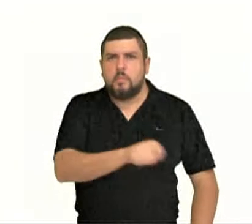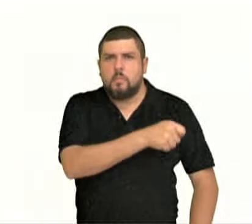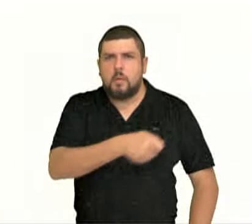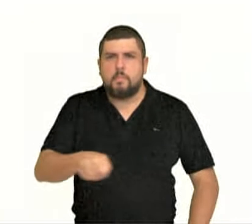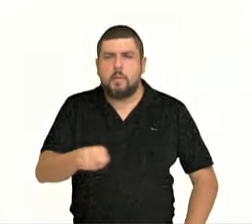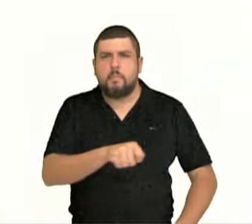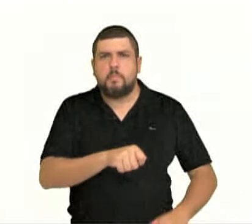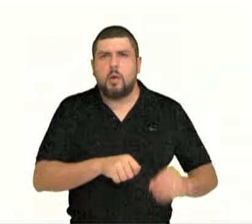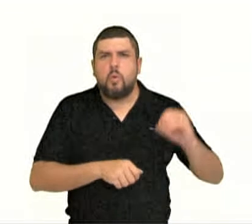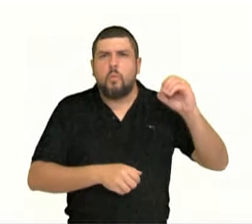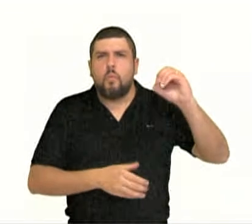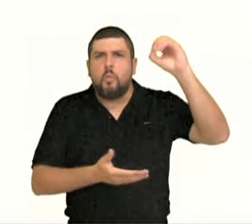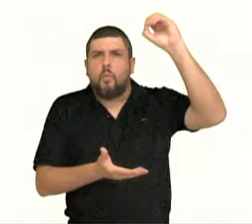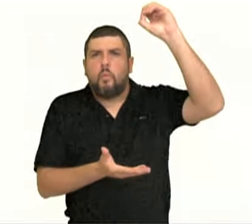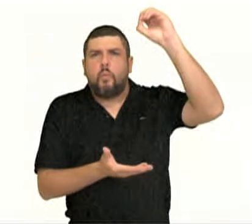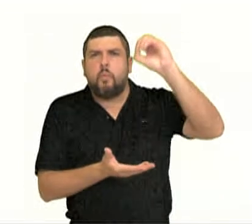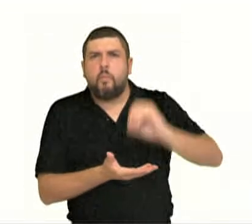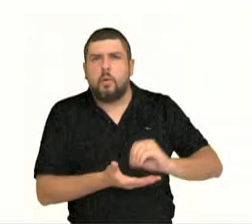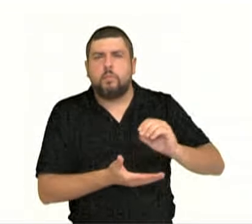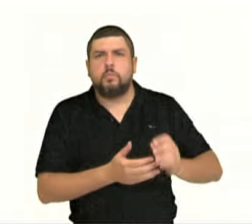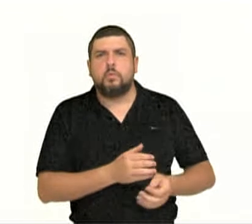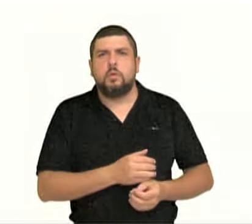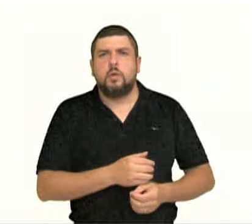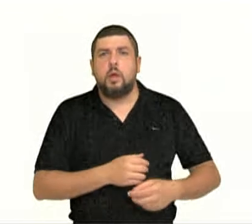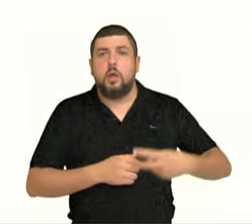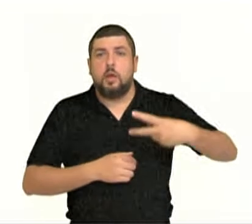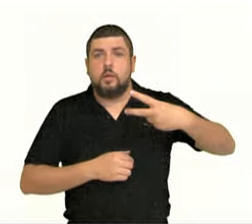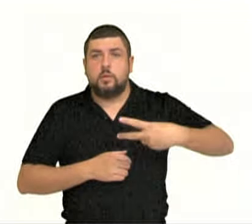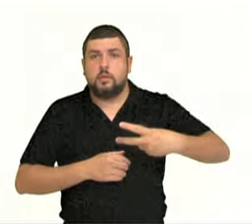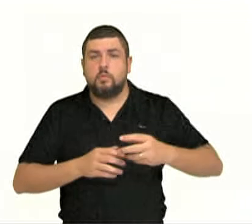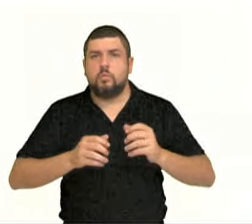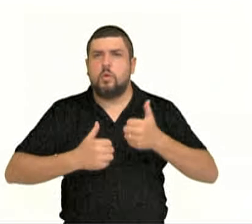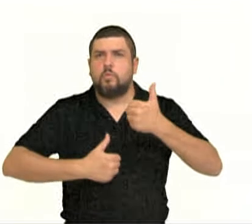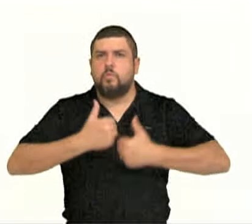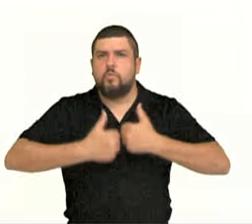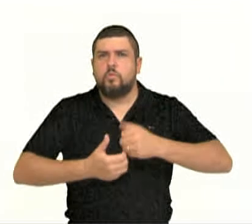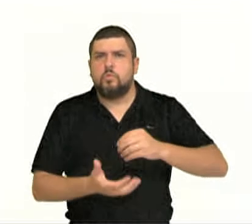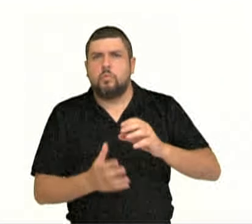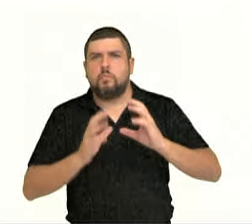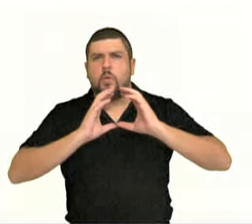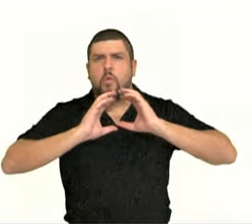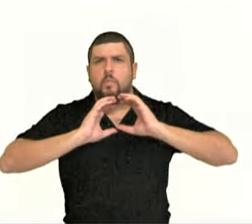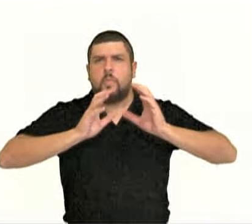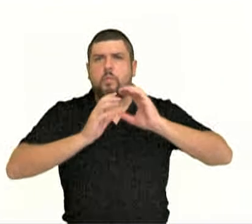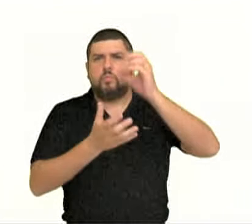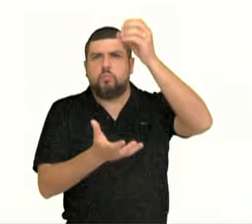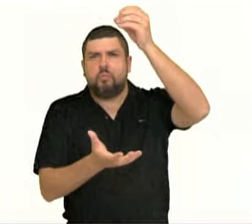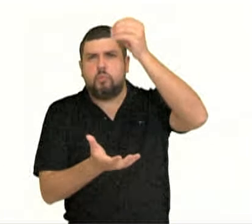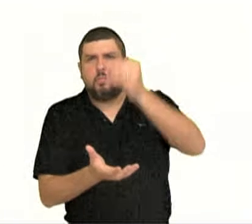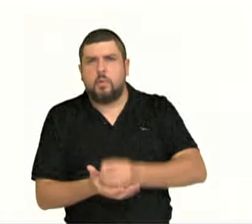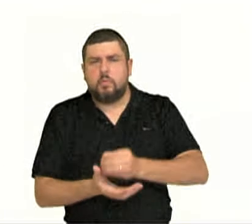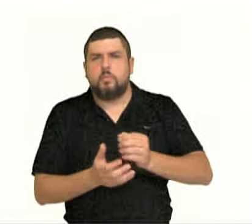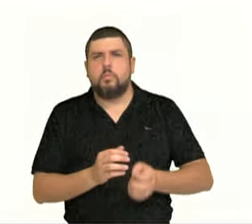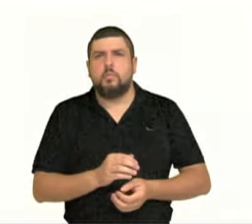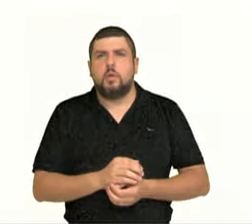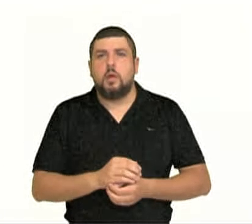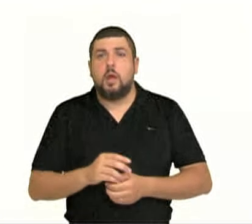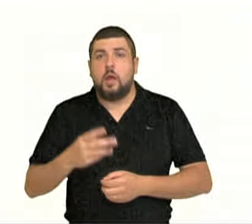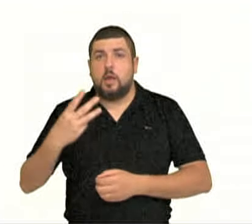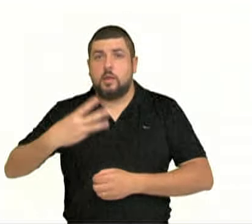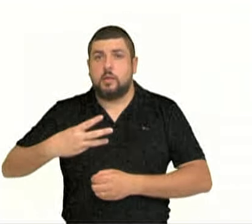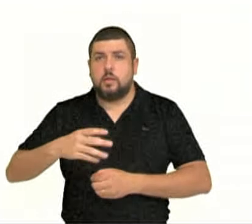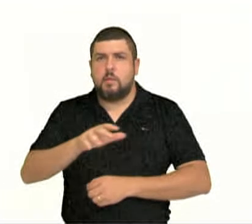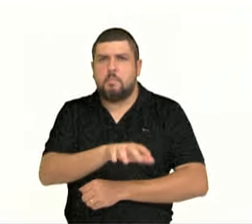e depois a bola de basquete. A pessoa que ficar no térreo tenta segurar cada uma dessas bolas. Veja que o movimento é realizado